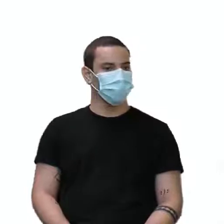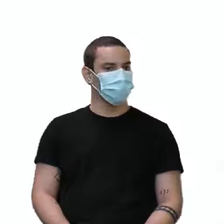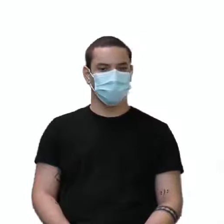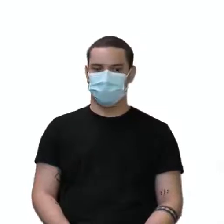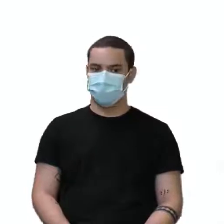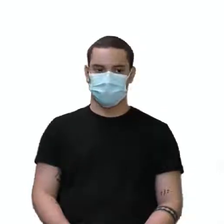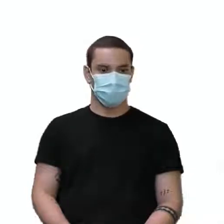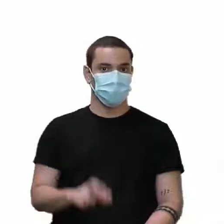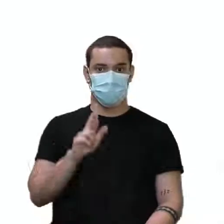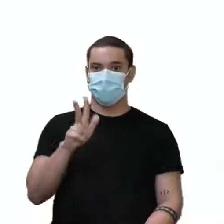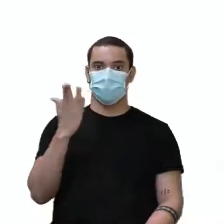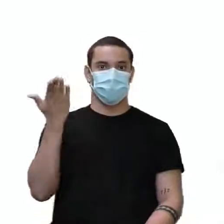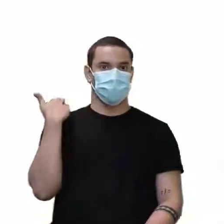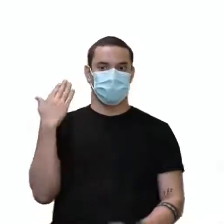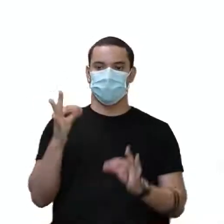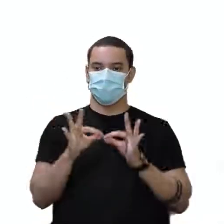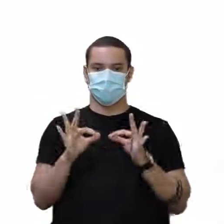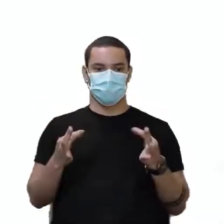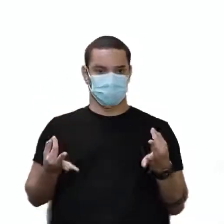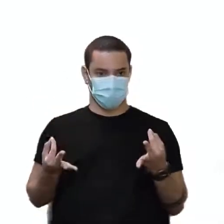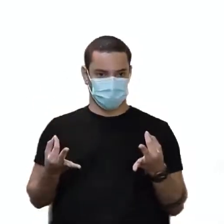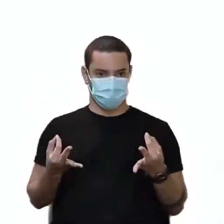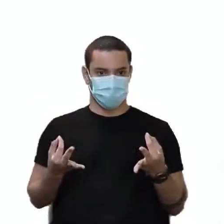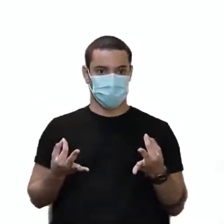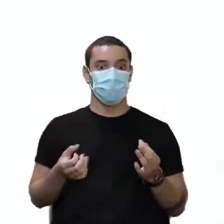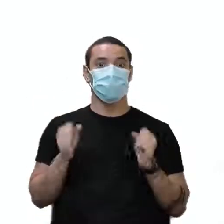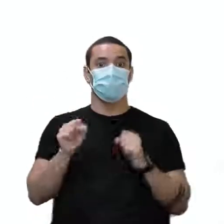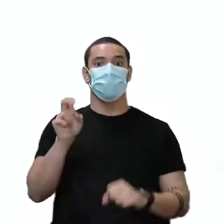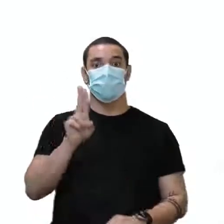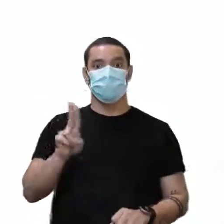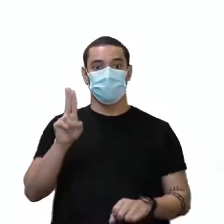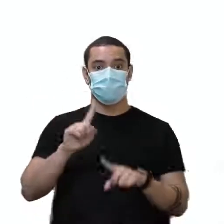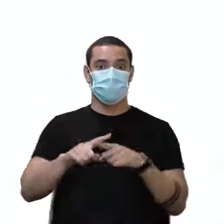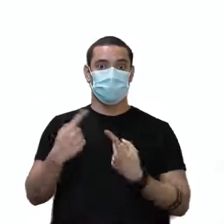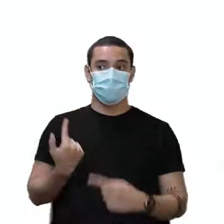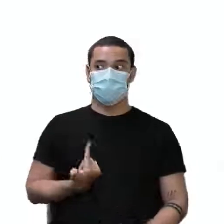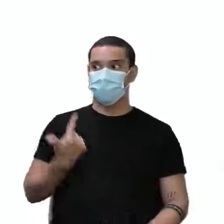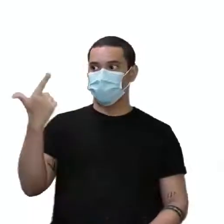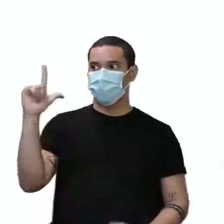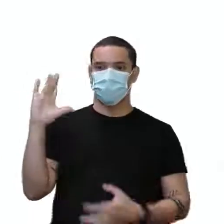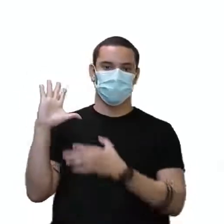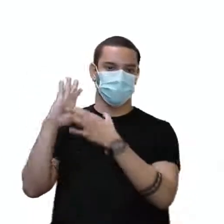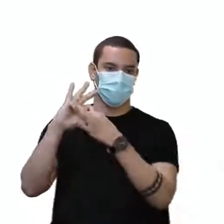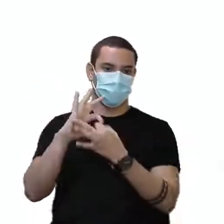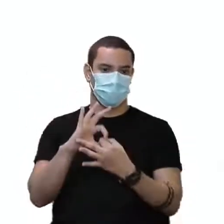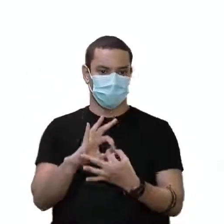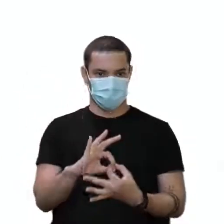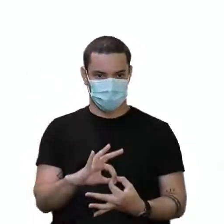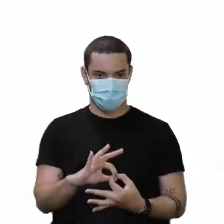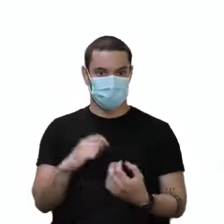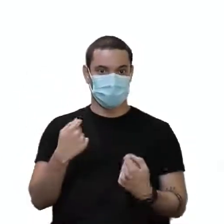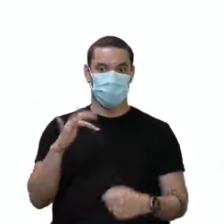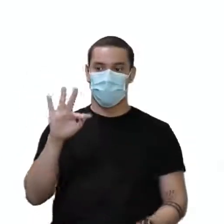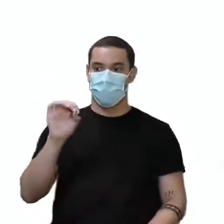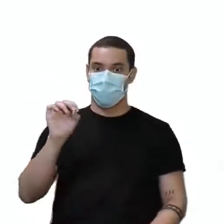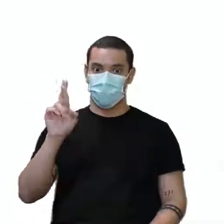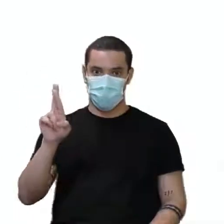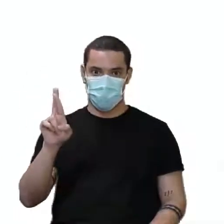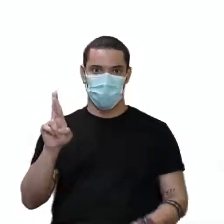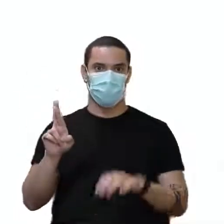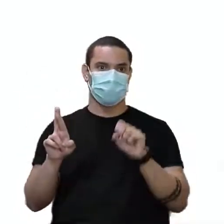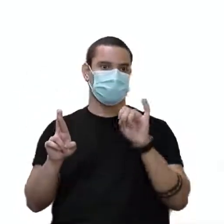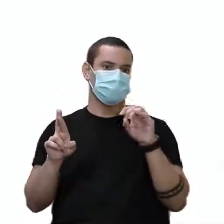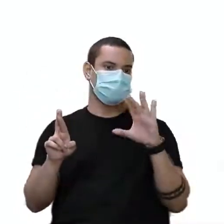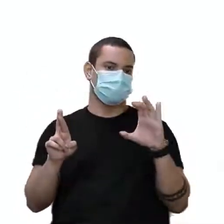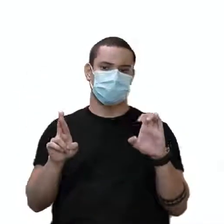no ano passado simples. Eu posso usar esse last year no presente perfeito? Posso, mas tem que ter o for ou tem que ter o since.